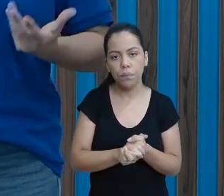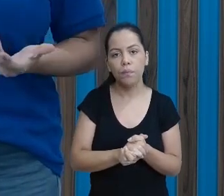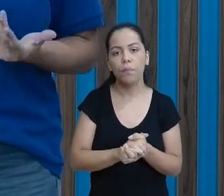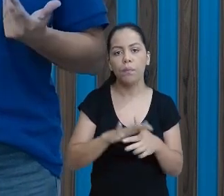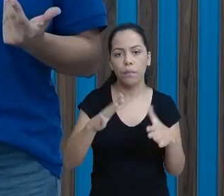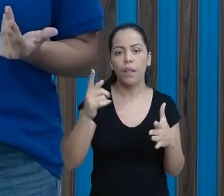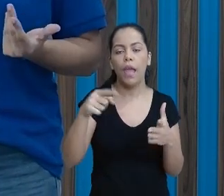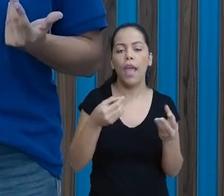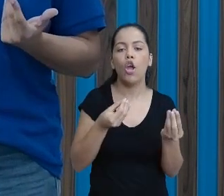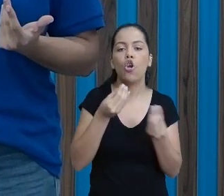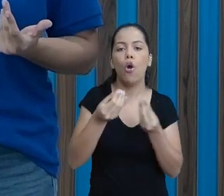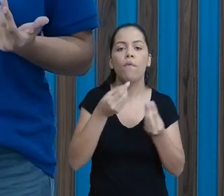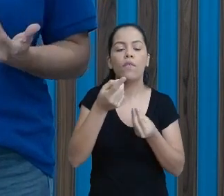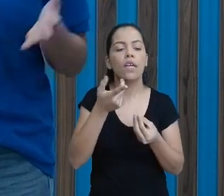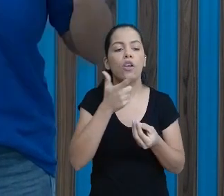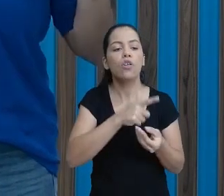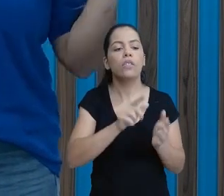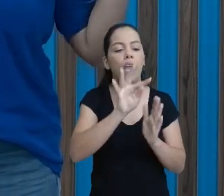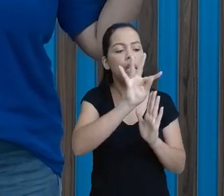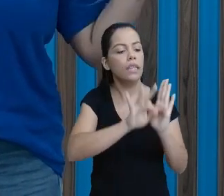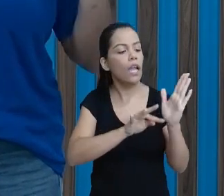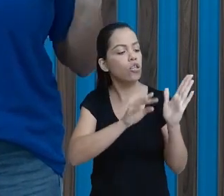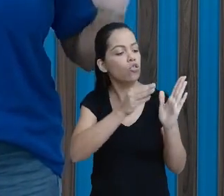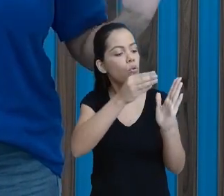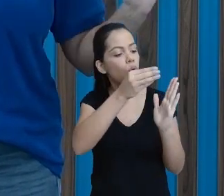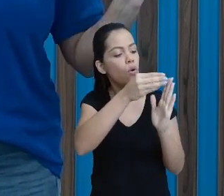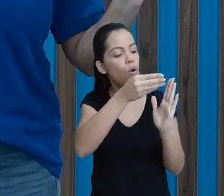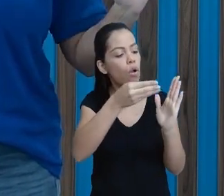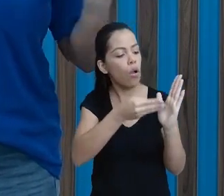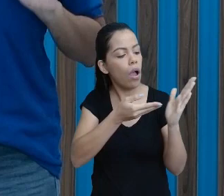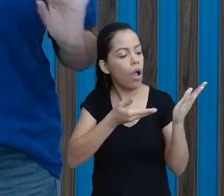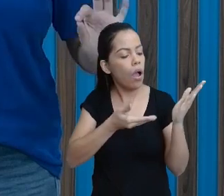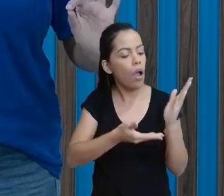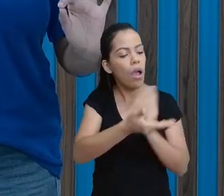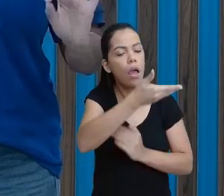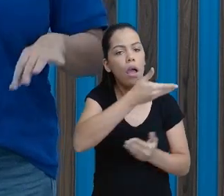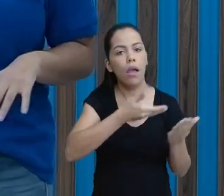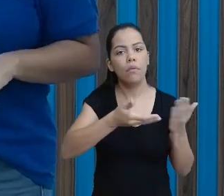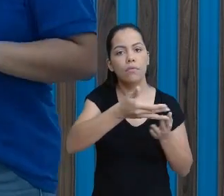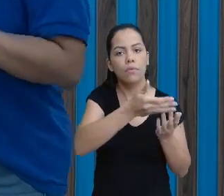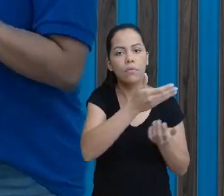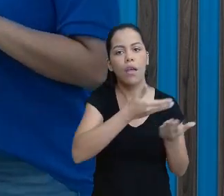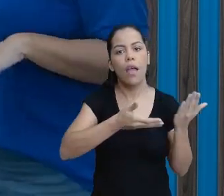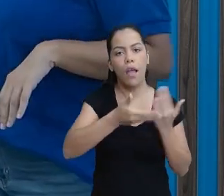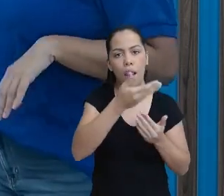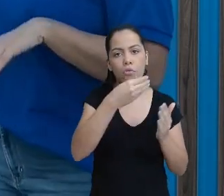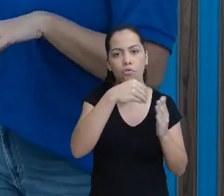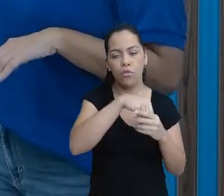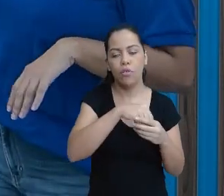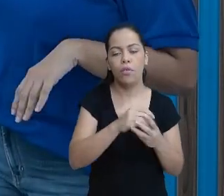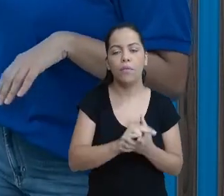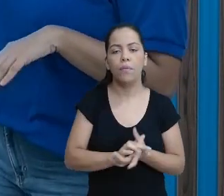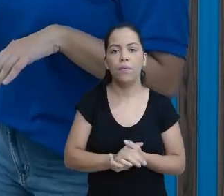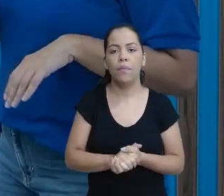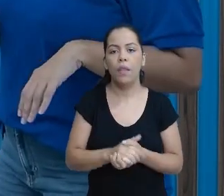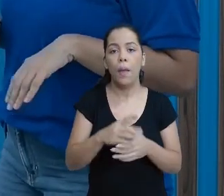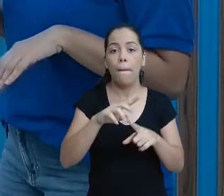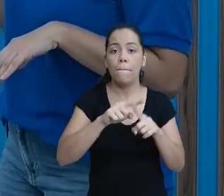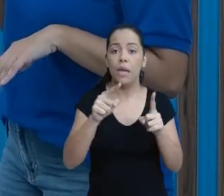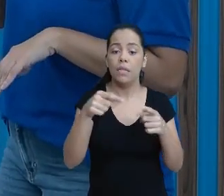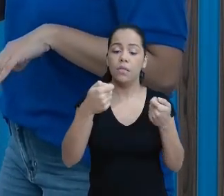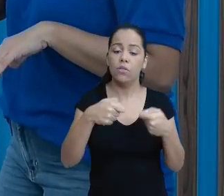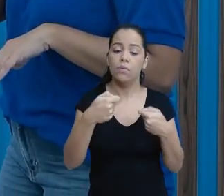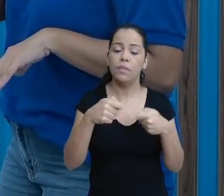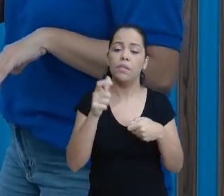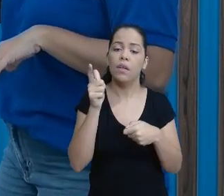relacionar as partes do texto. Certo? Isso a gente consegue com a prática, sempre. Os locais de circulação